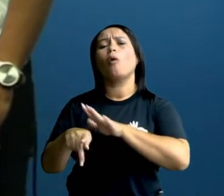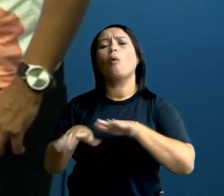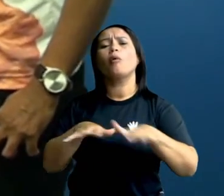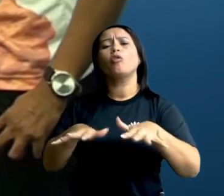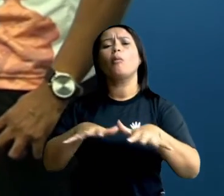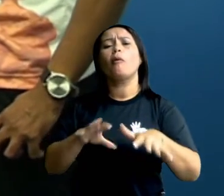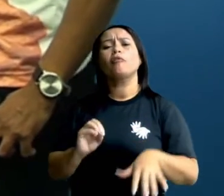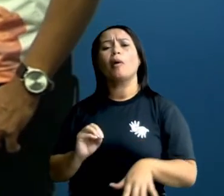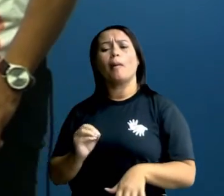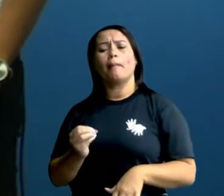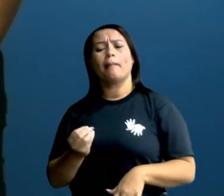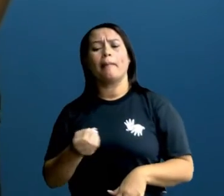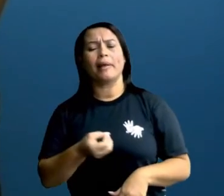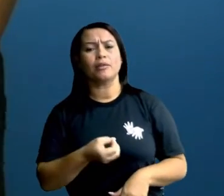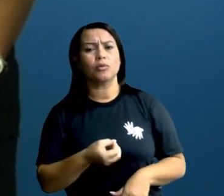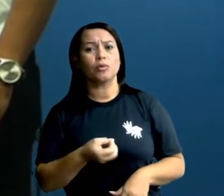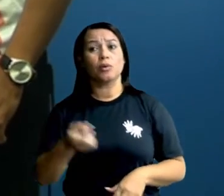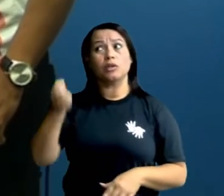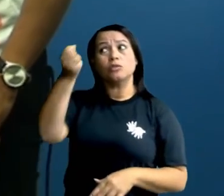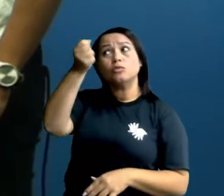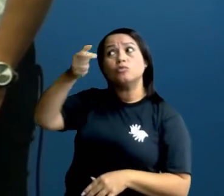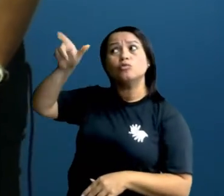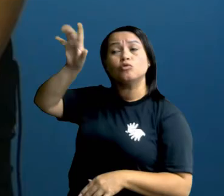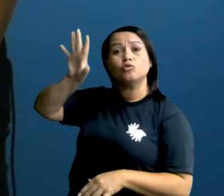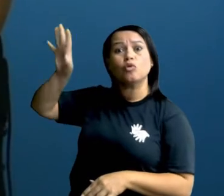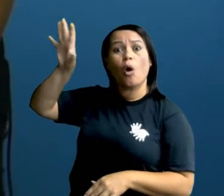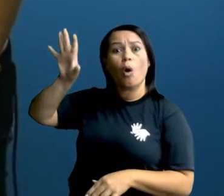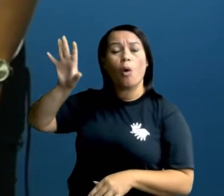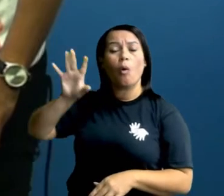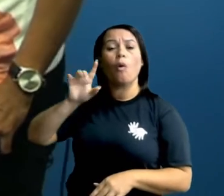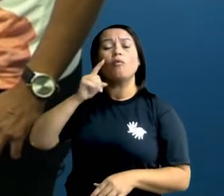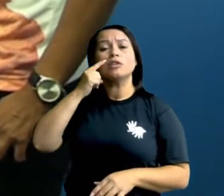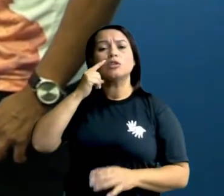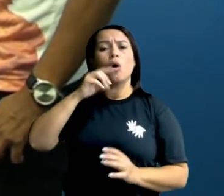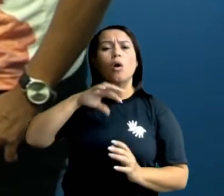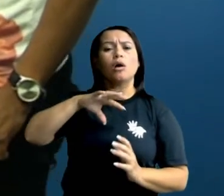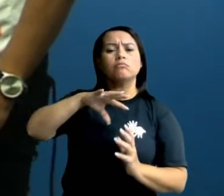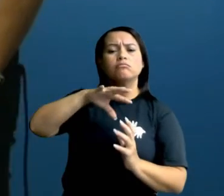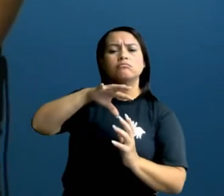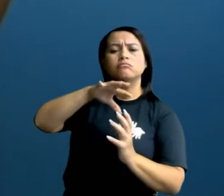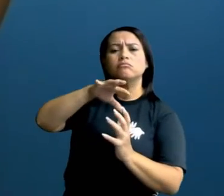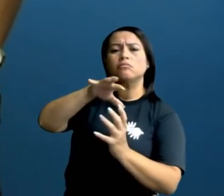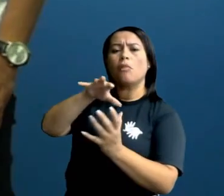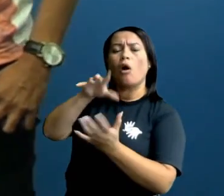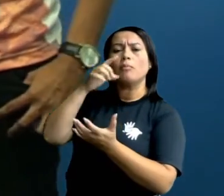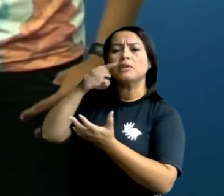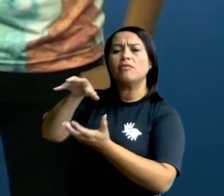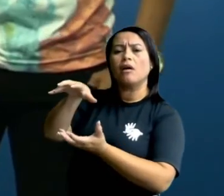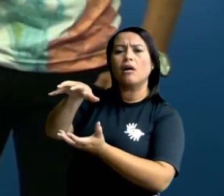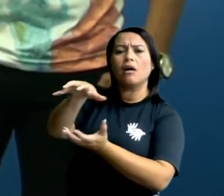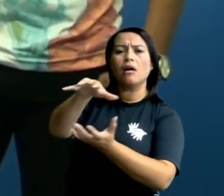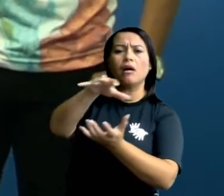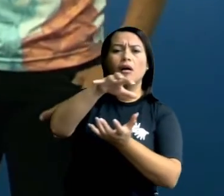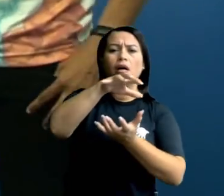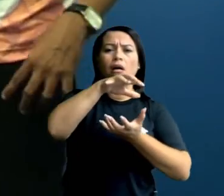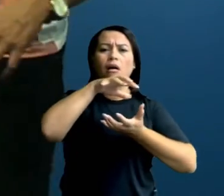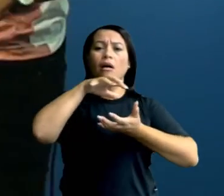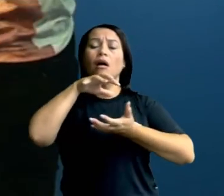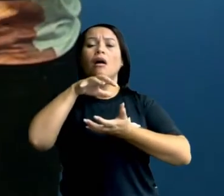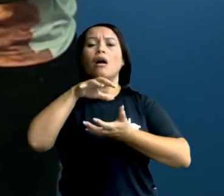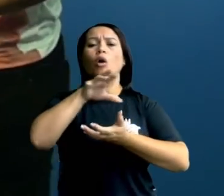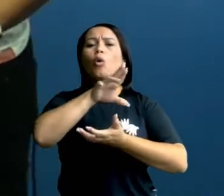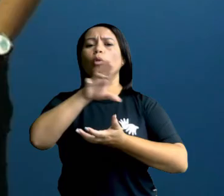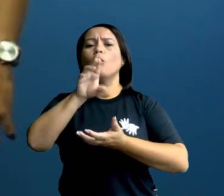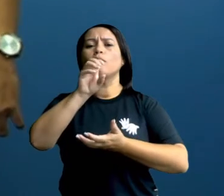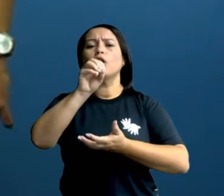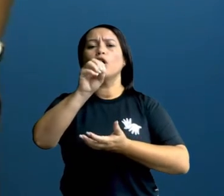movimento que a Terra faz em torno do Sol é translação, e esse caminho seguido, né, pela Terra em torno do Sol a gente chama de órbita, tá?